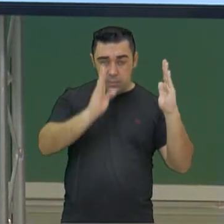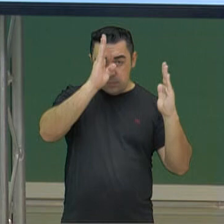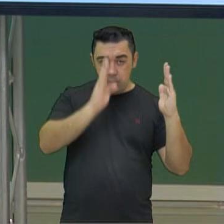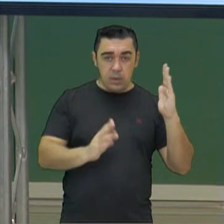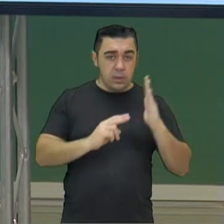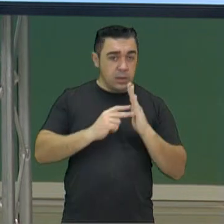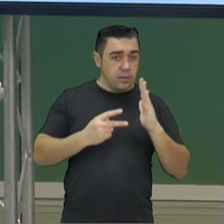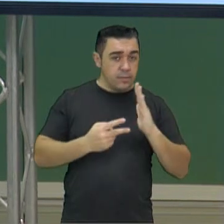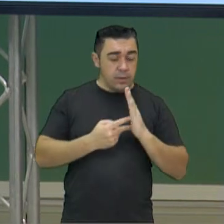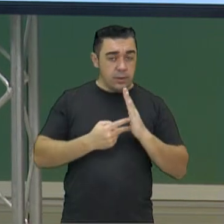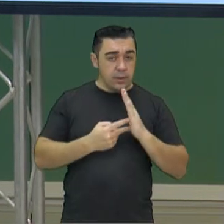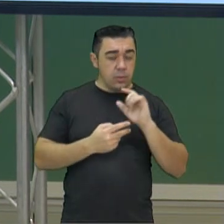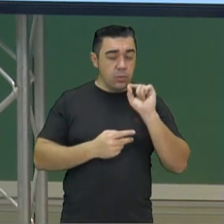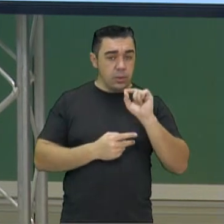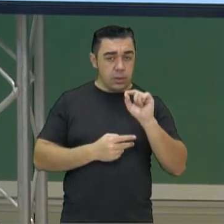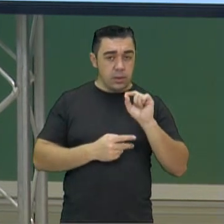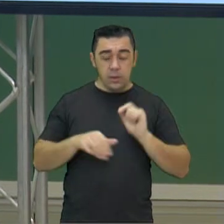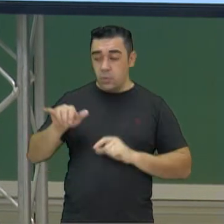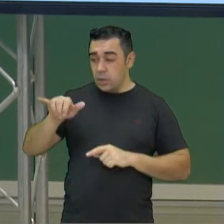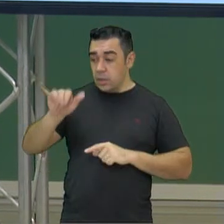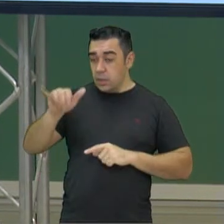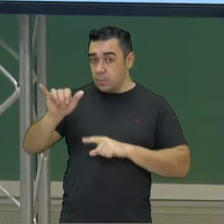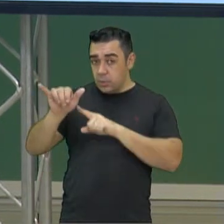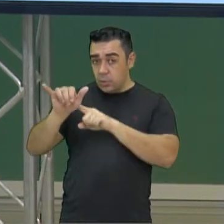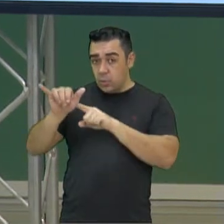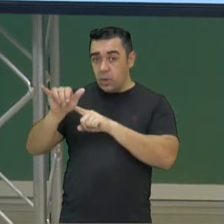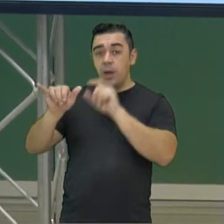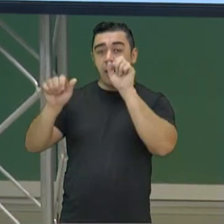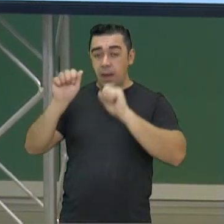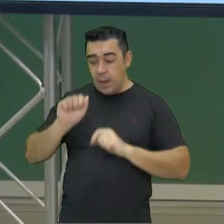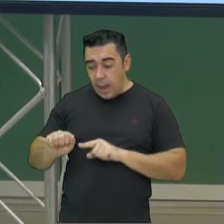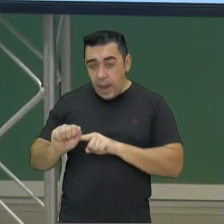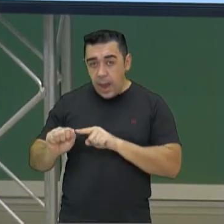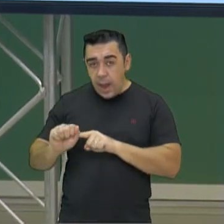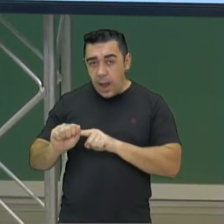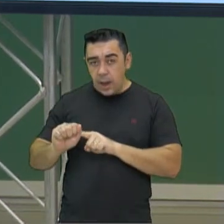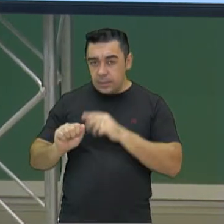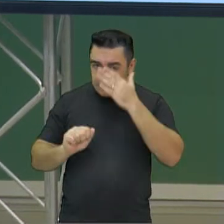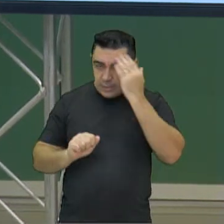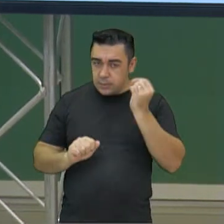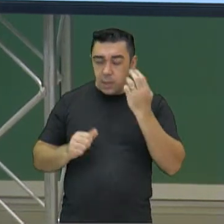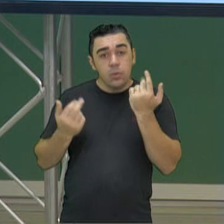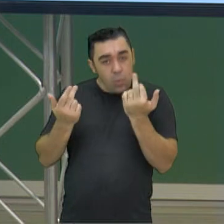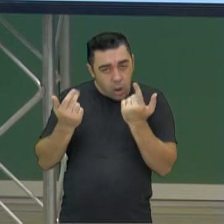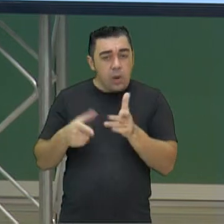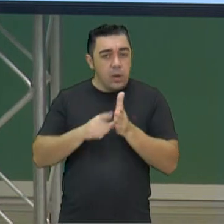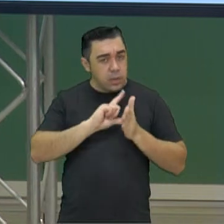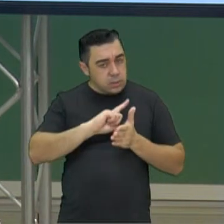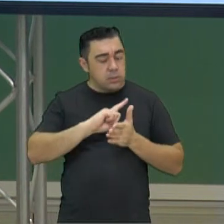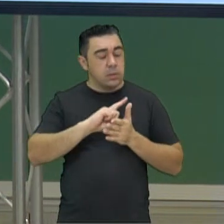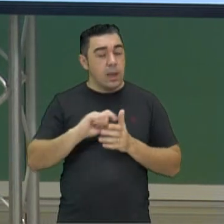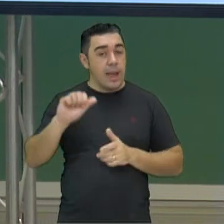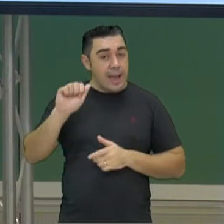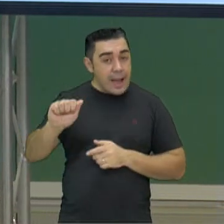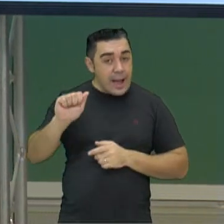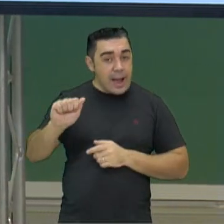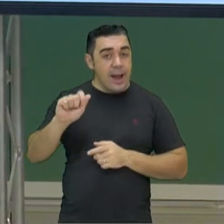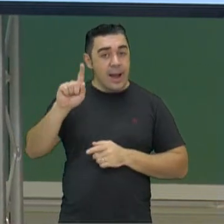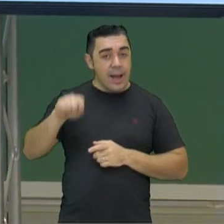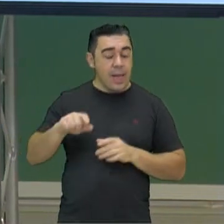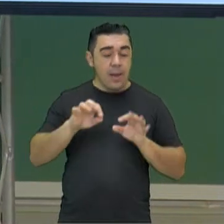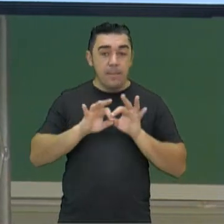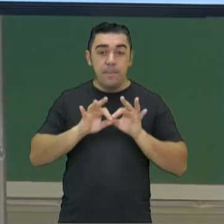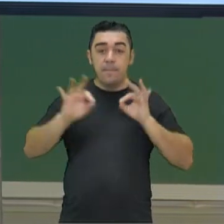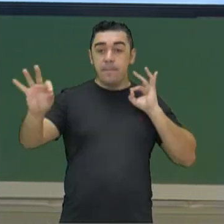Que embaixo do y nós temos que colocar o valor do A. Não podemos esquecer, então, que o valor do A, que é a